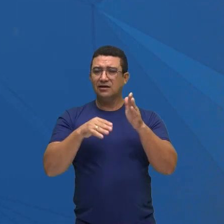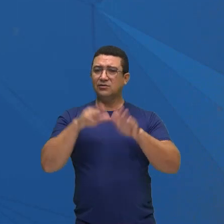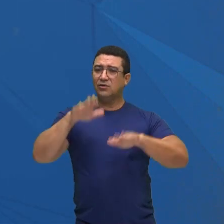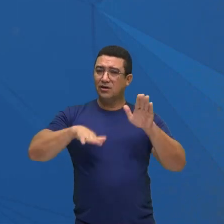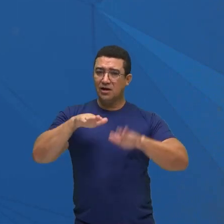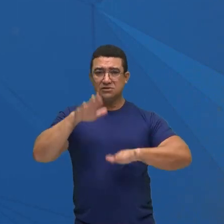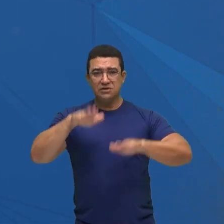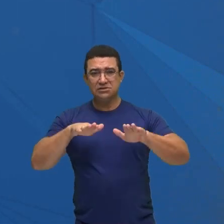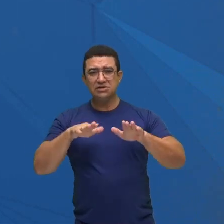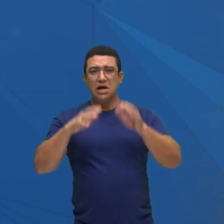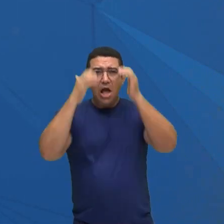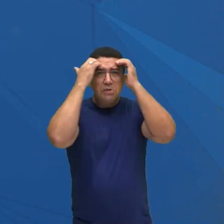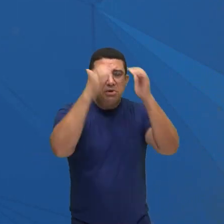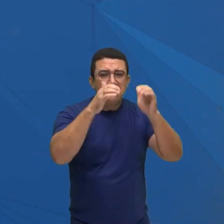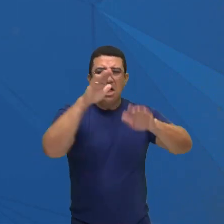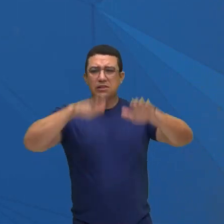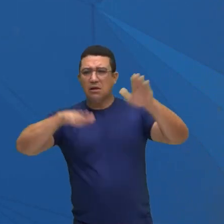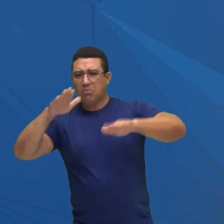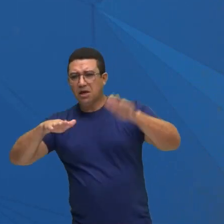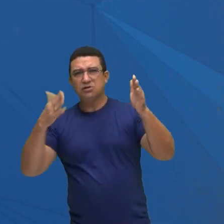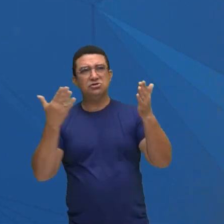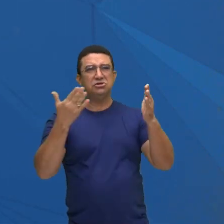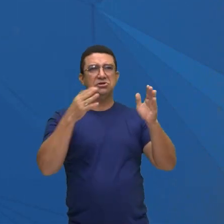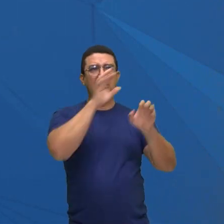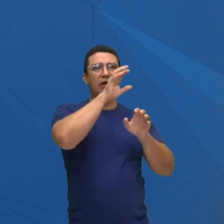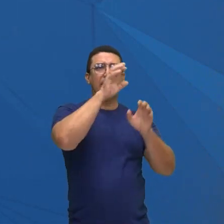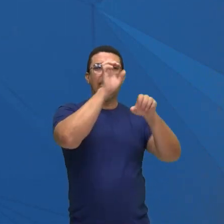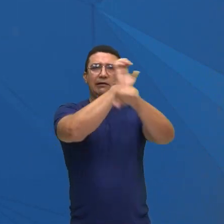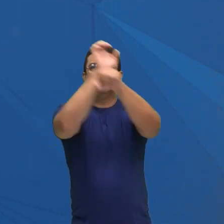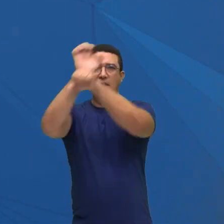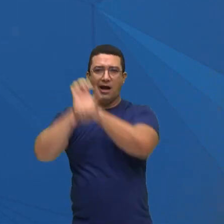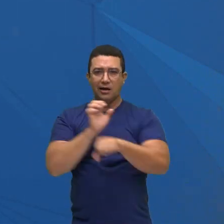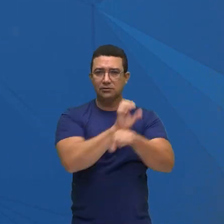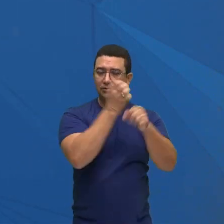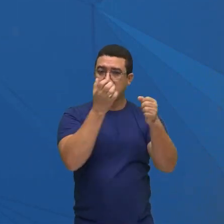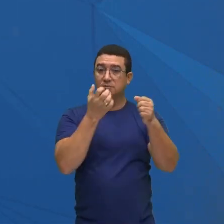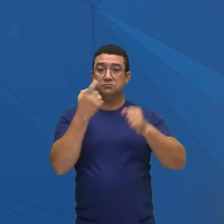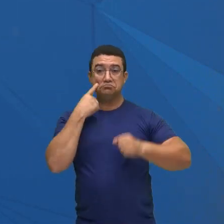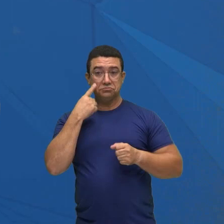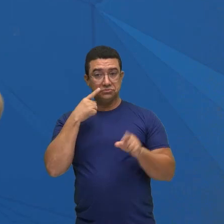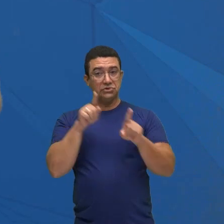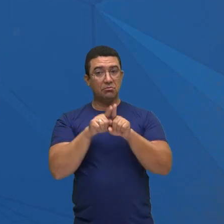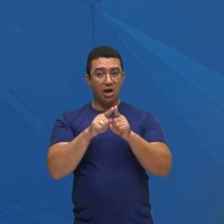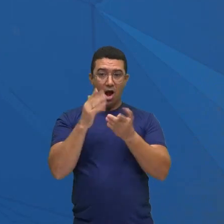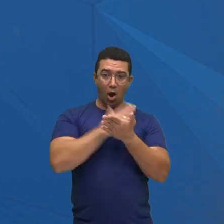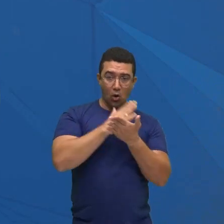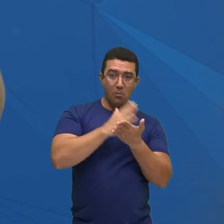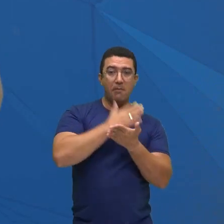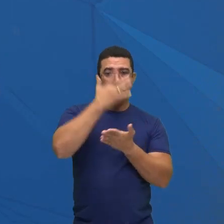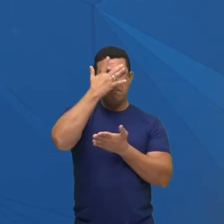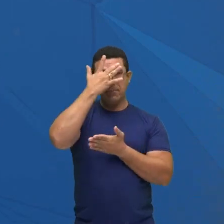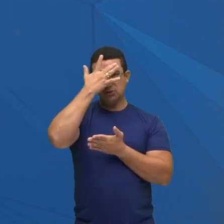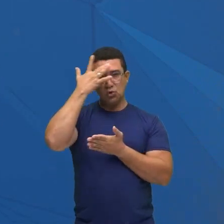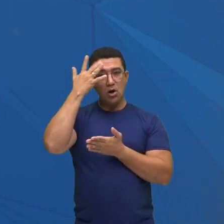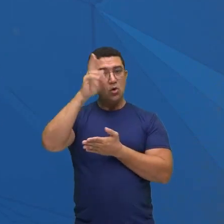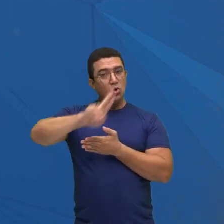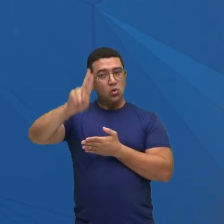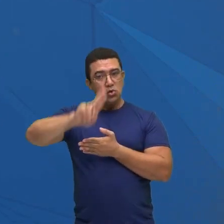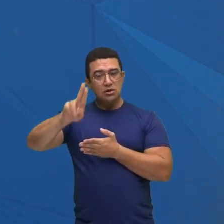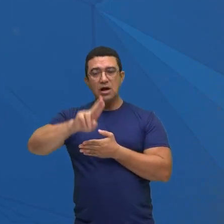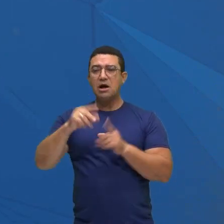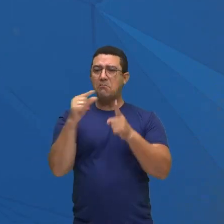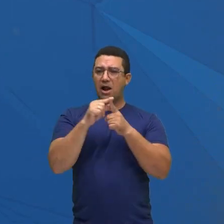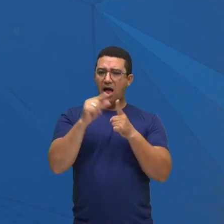os estados, né? Então, áreas de fronteira, você vai ver idiomas, palavras, mais neologismos, né? Trocas ali muito